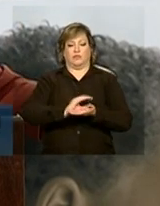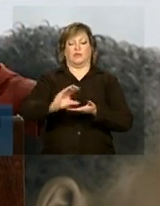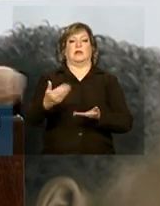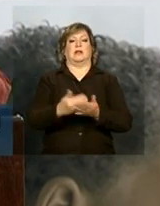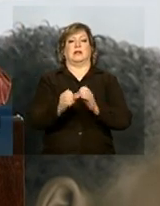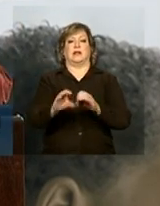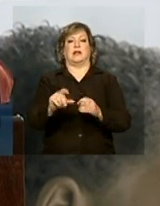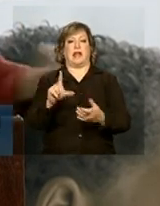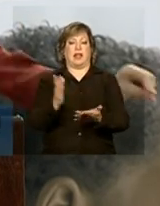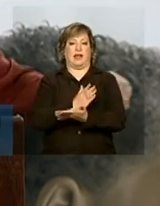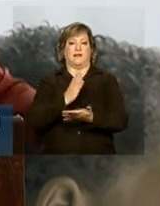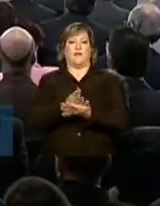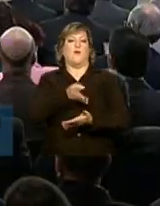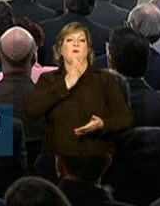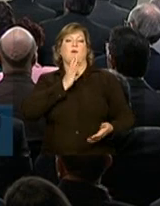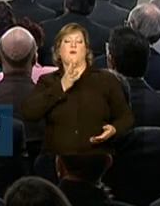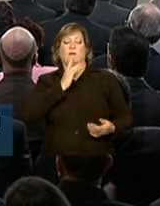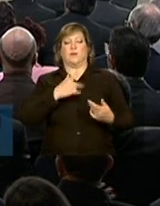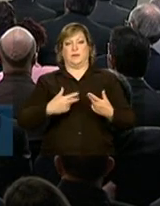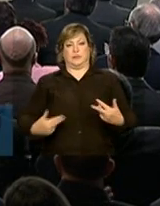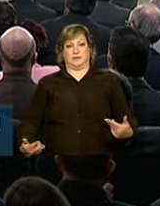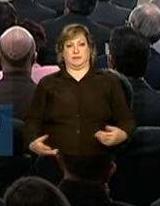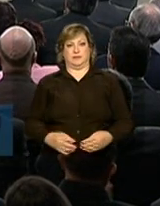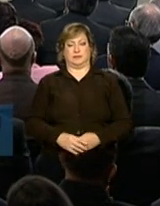em livros, em conhecimento.